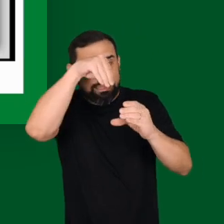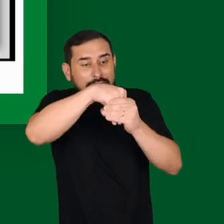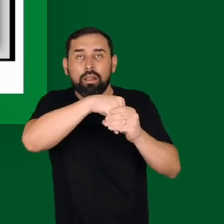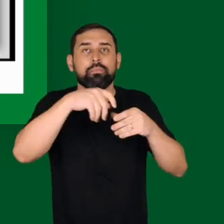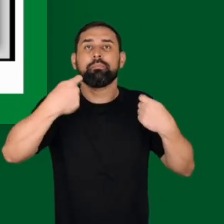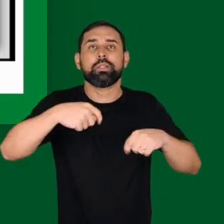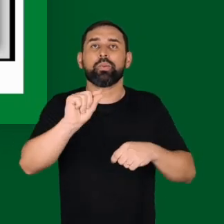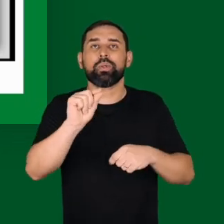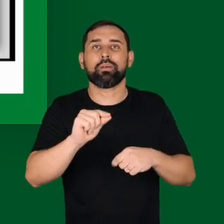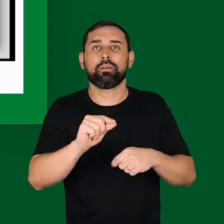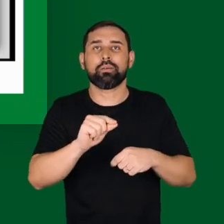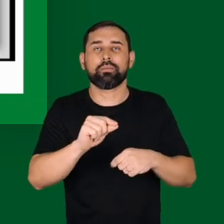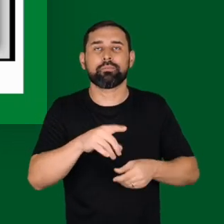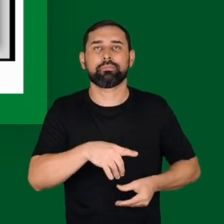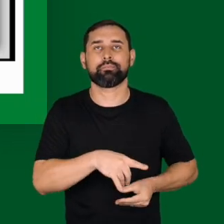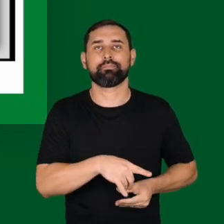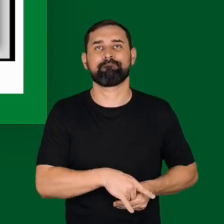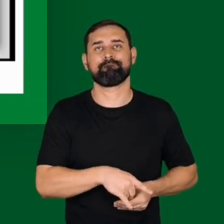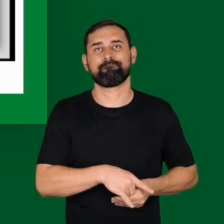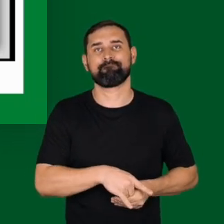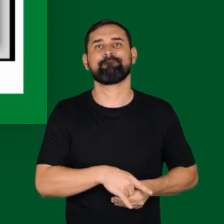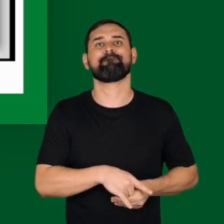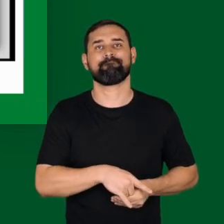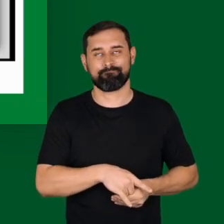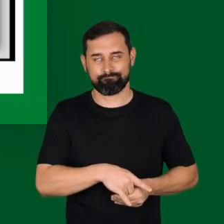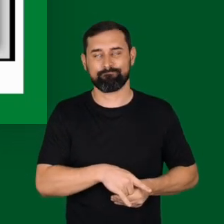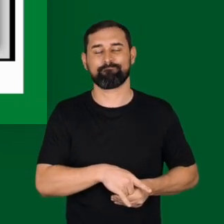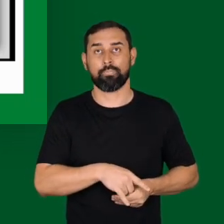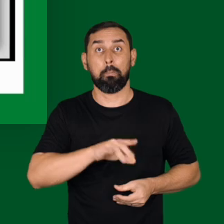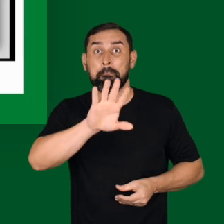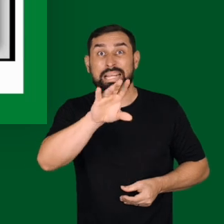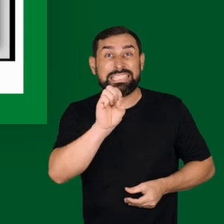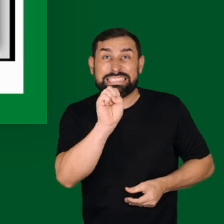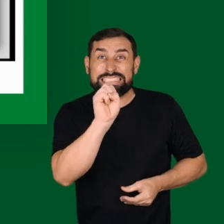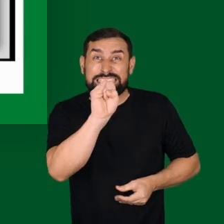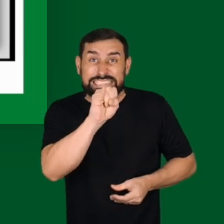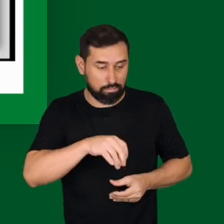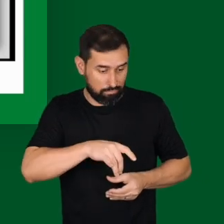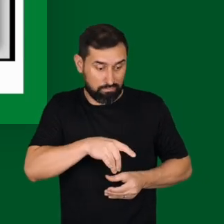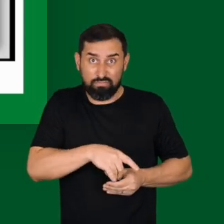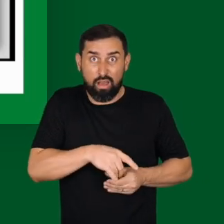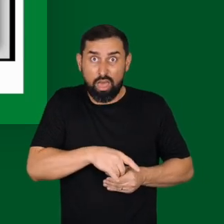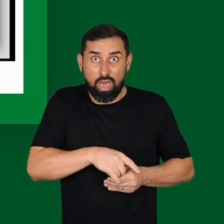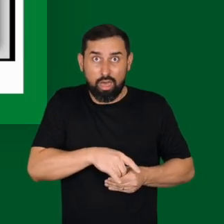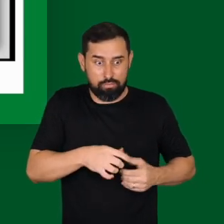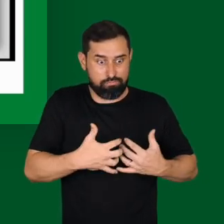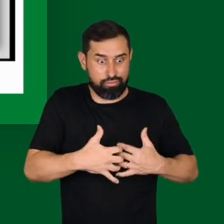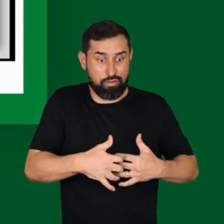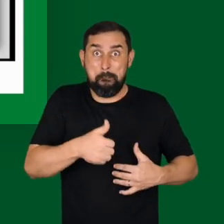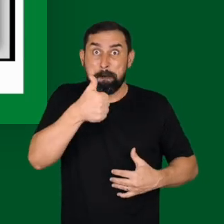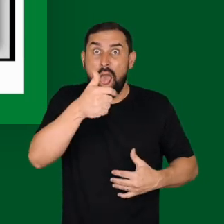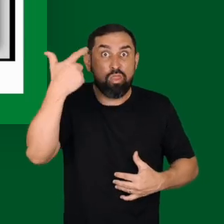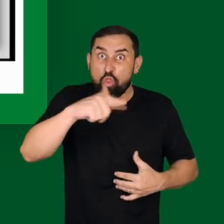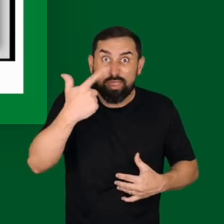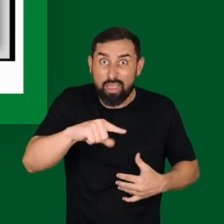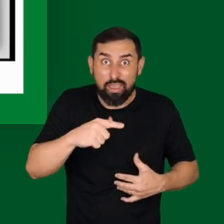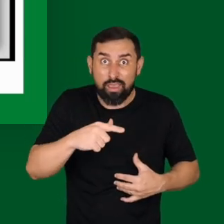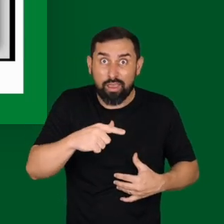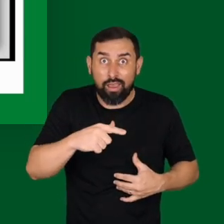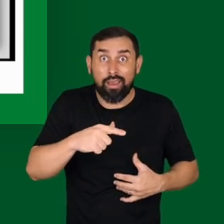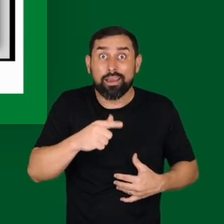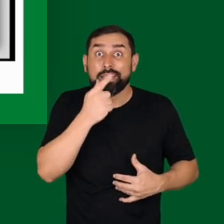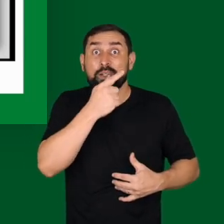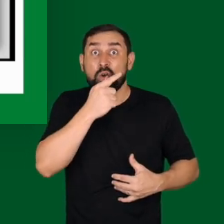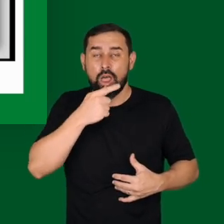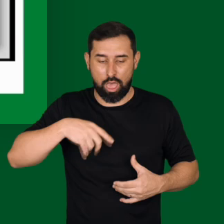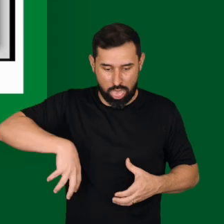consiga entrar na nossa célula, eu preciso abrir uma porta. Então, a insulina é como se fosse essa porta. Uma vez